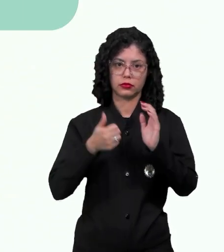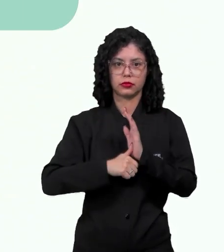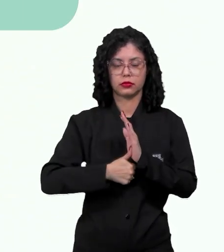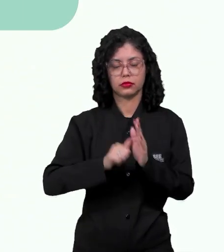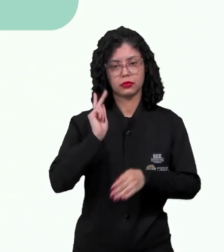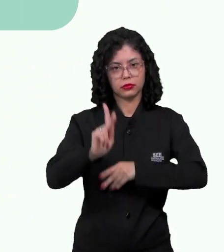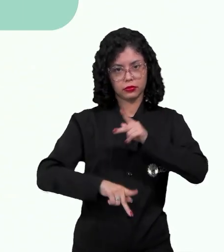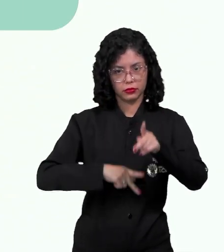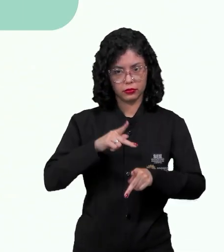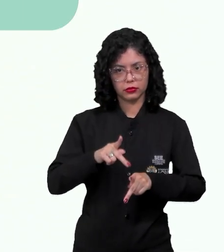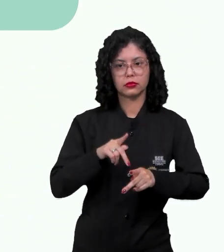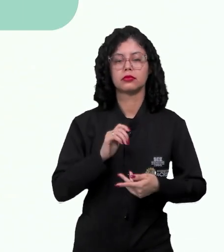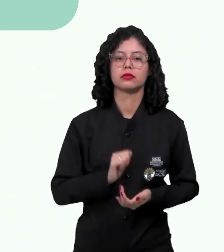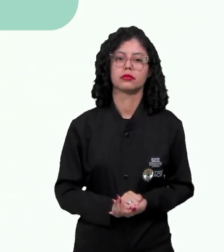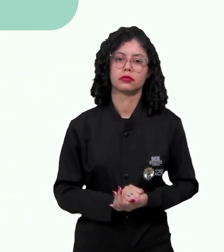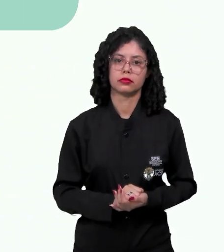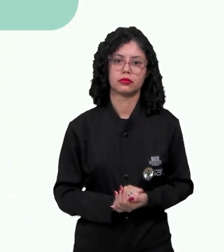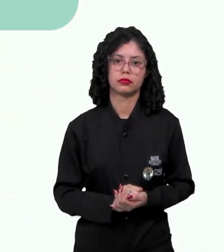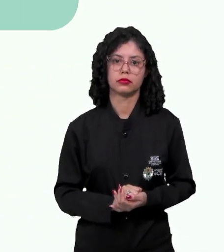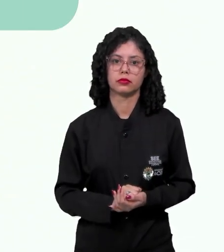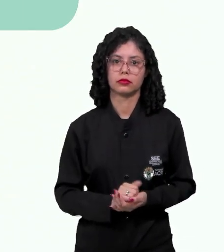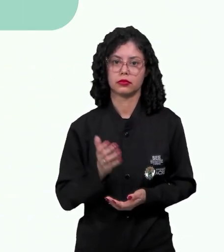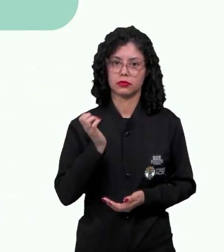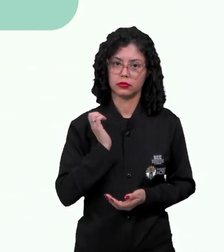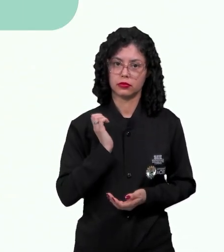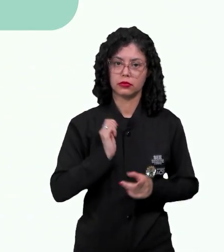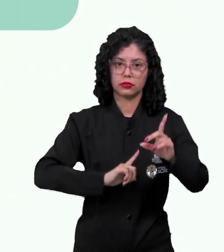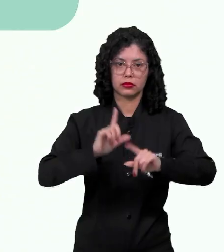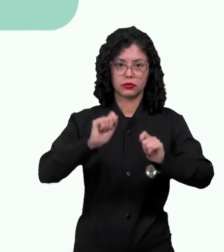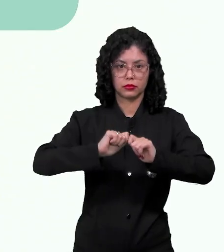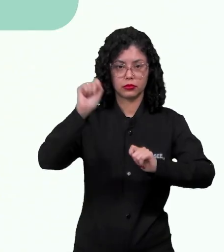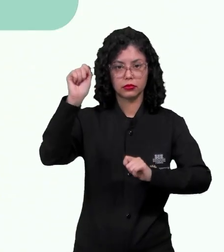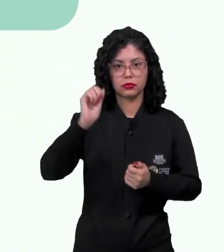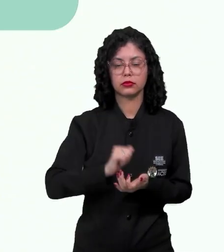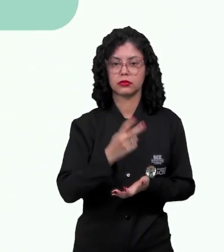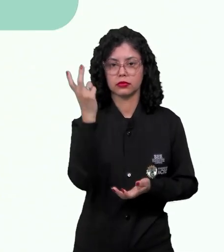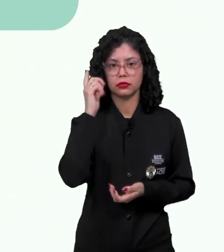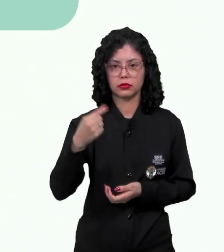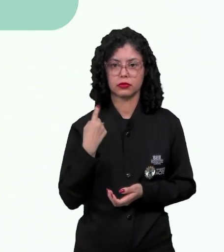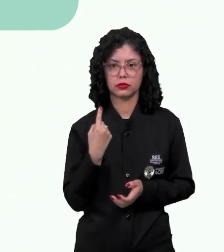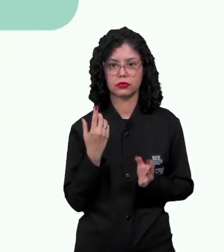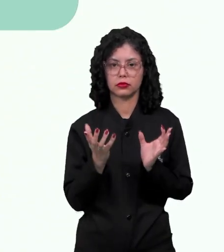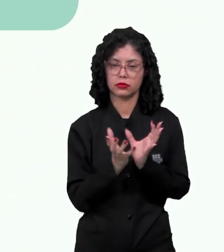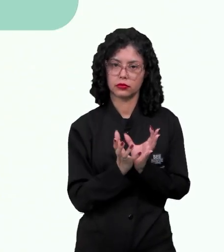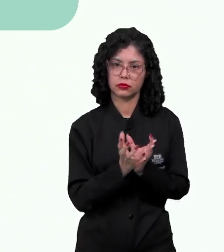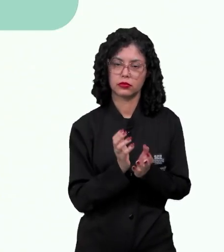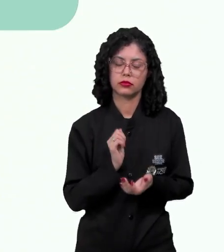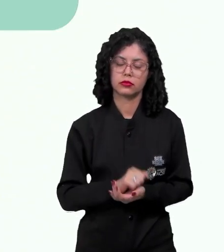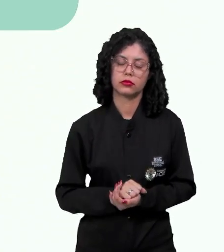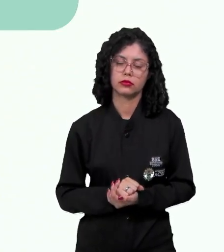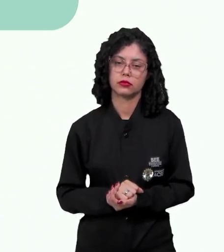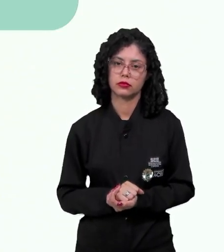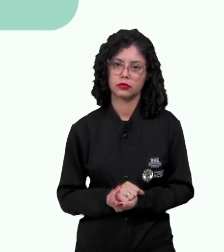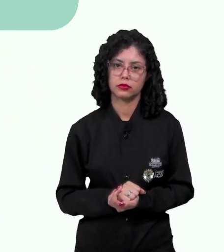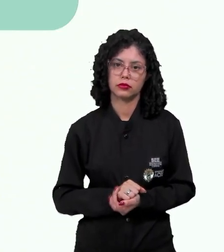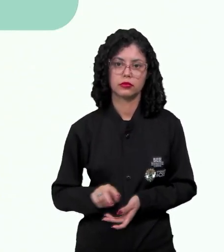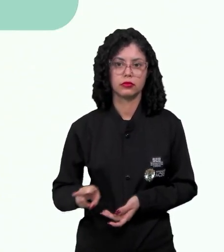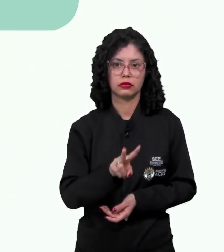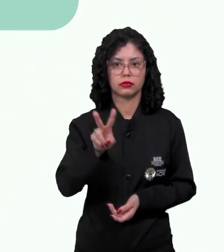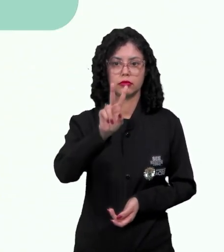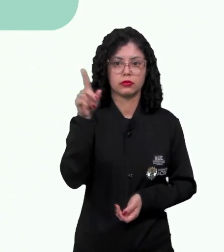elas expressam a identidade de um povo. O Acre é rico em cultura individual e